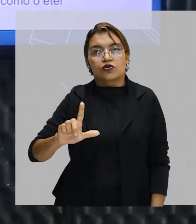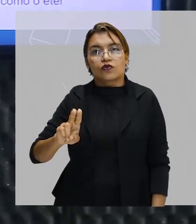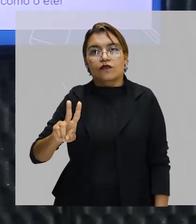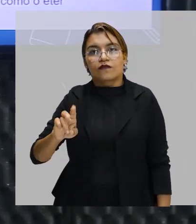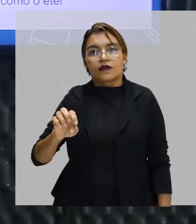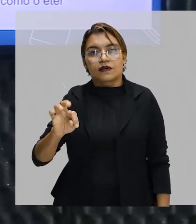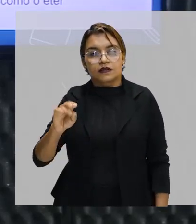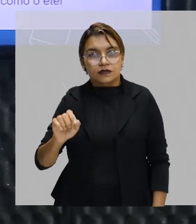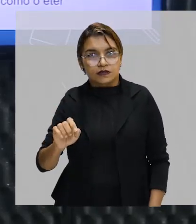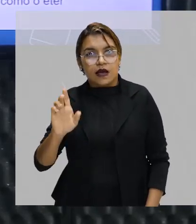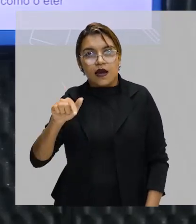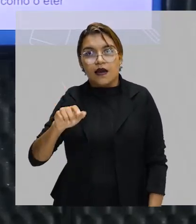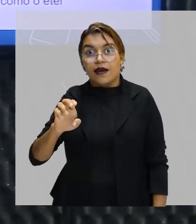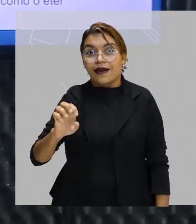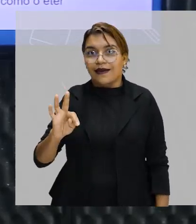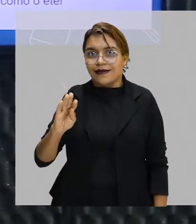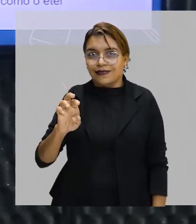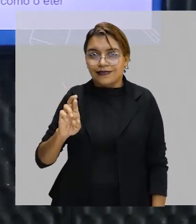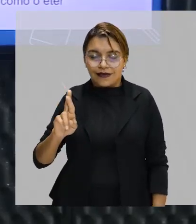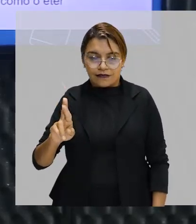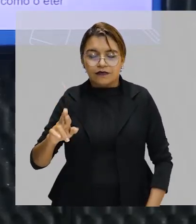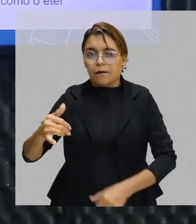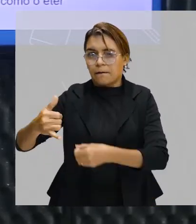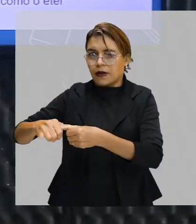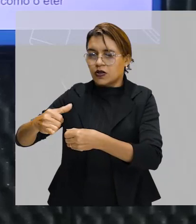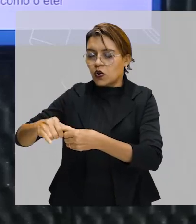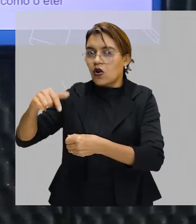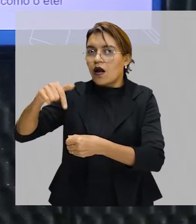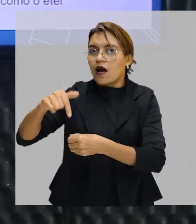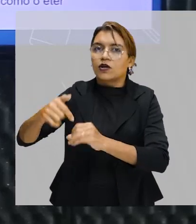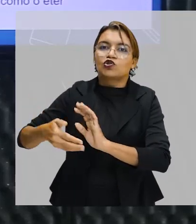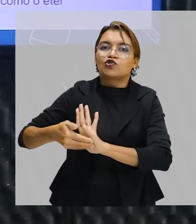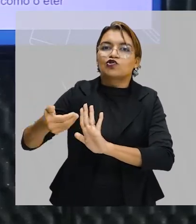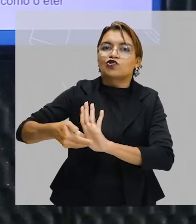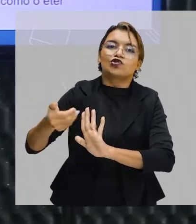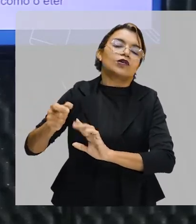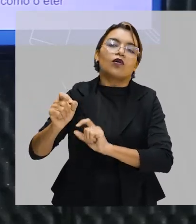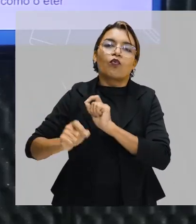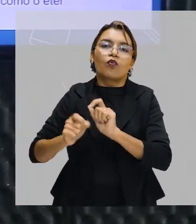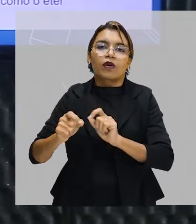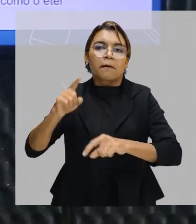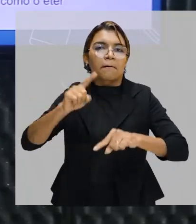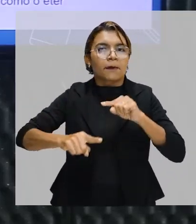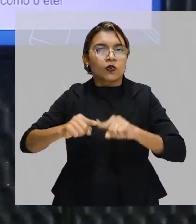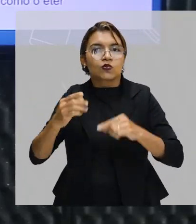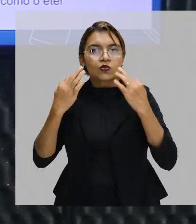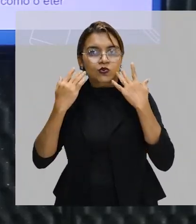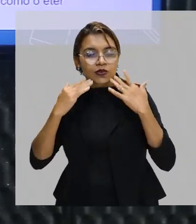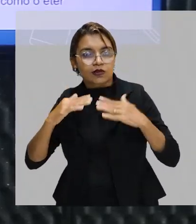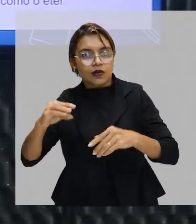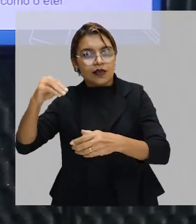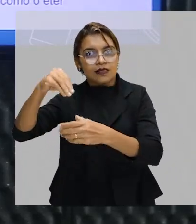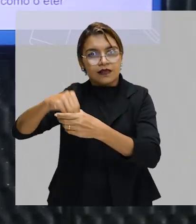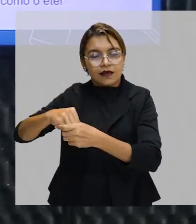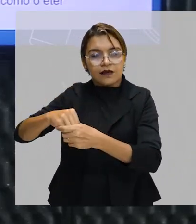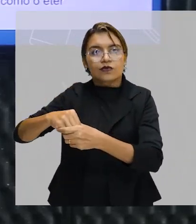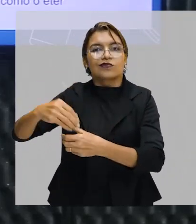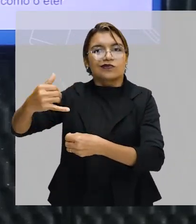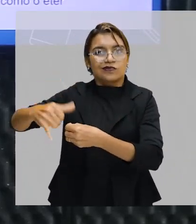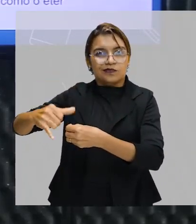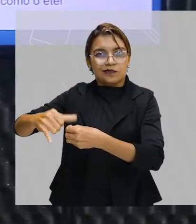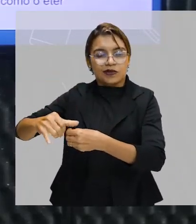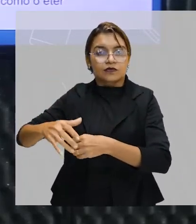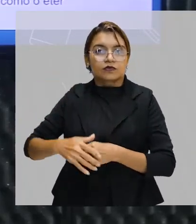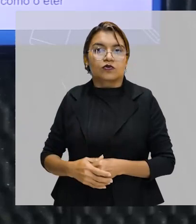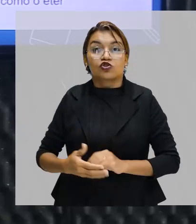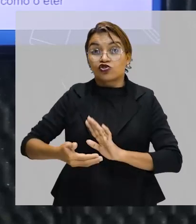de petróleo, justamente para poder fazer a retirada daqueles produtos naturais presentes naquela substância,